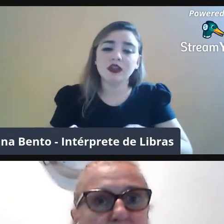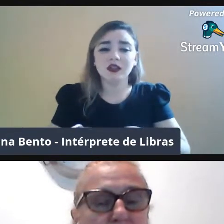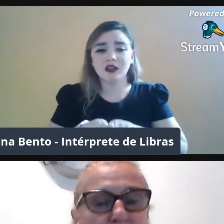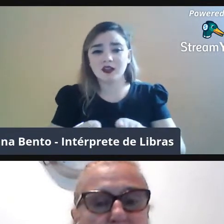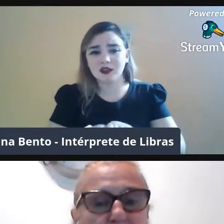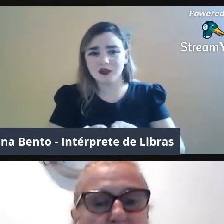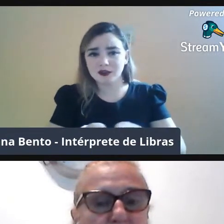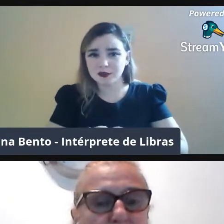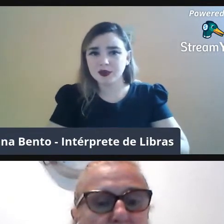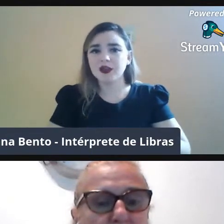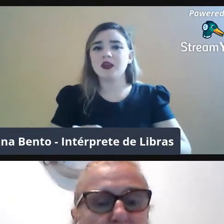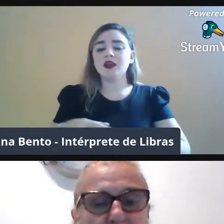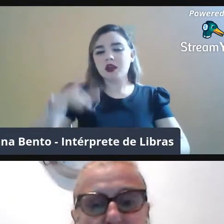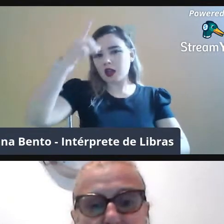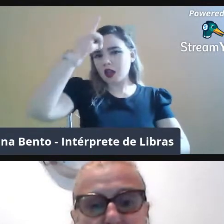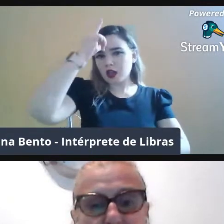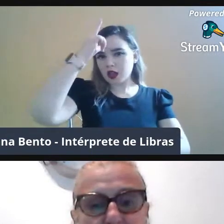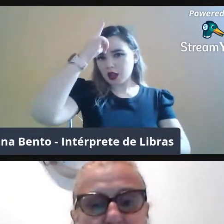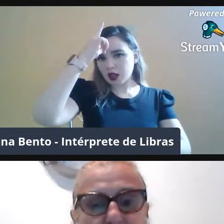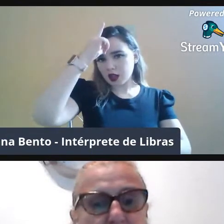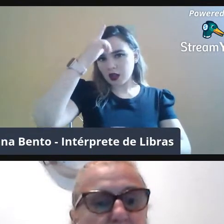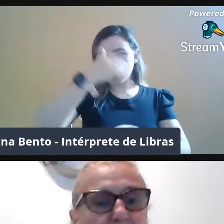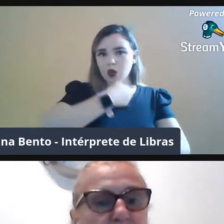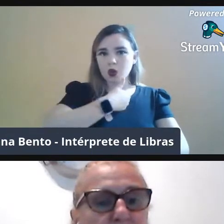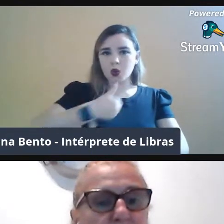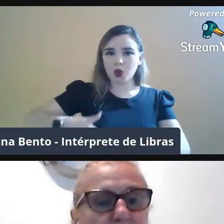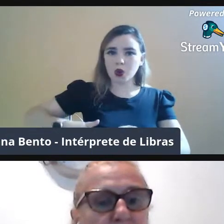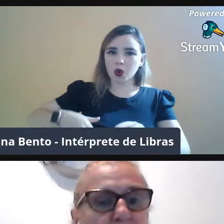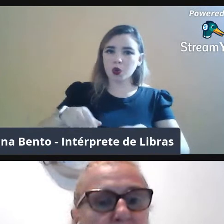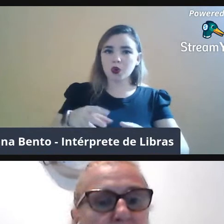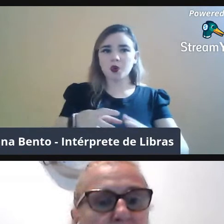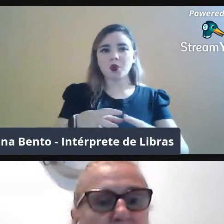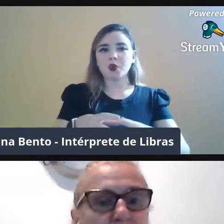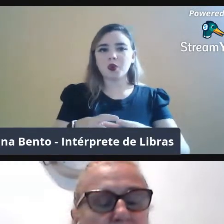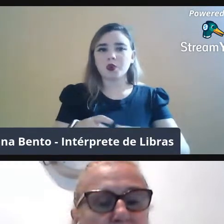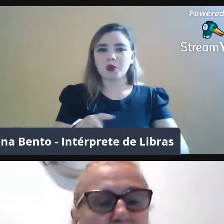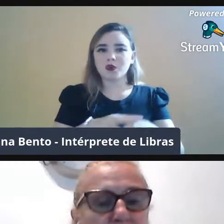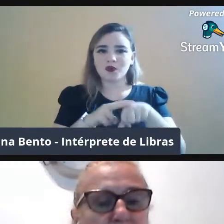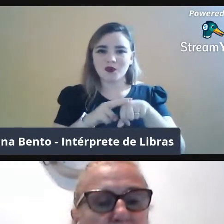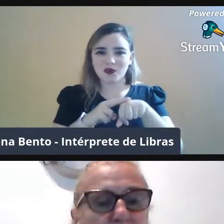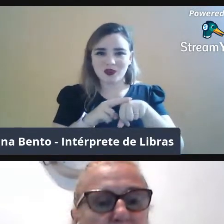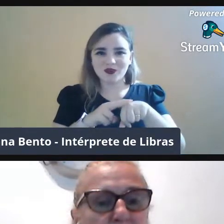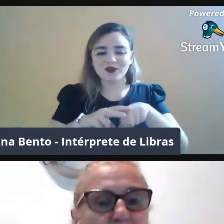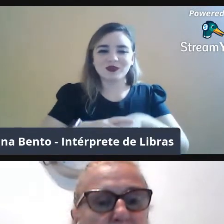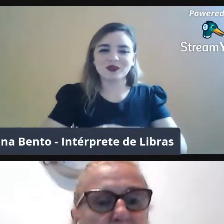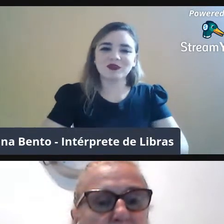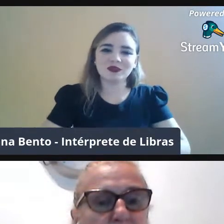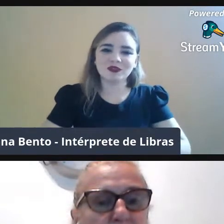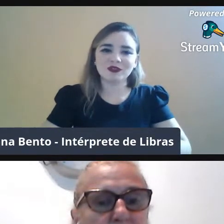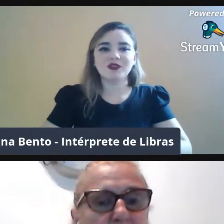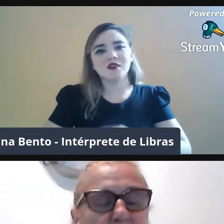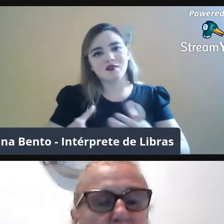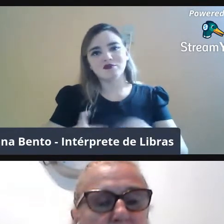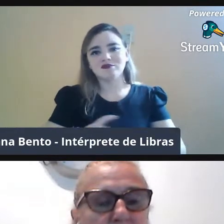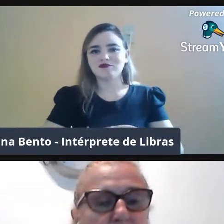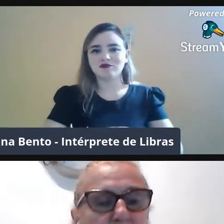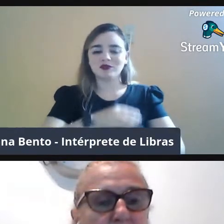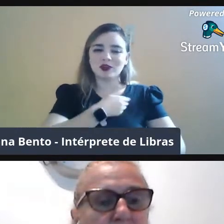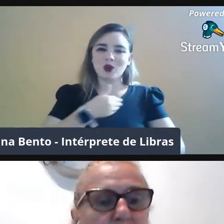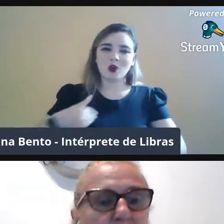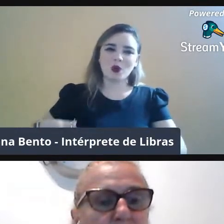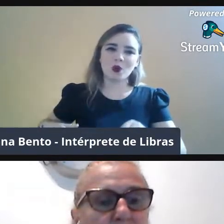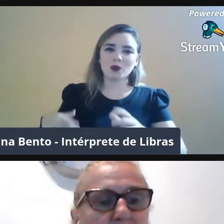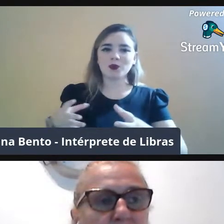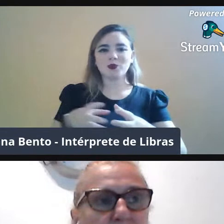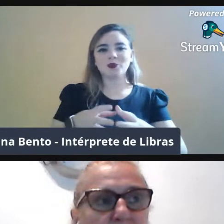Partido Verde na Alemanha, né? Apesar de toda a problemática que é o Partido Verde, a ideia do Partido Verde,